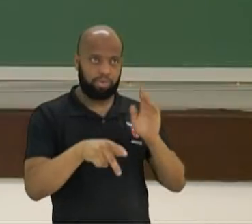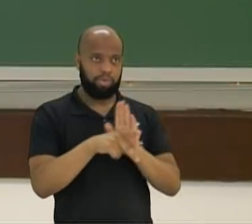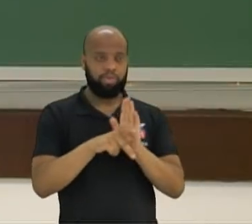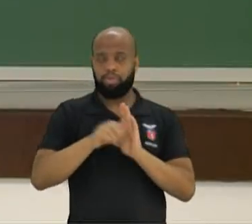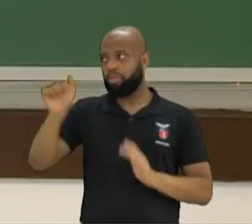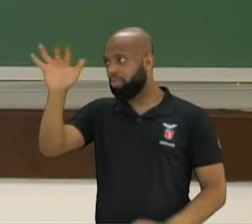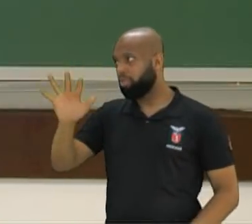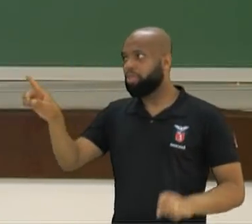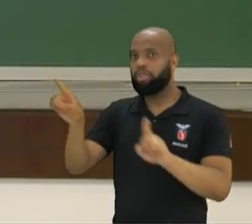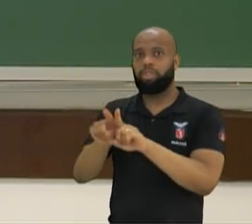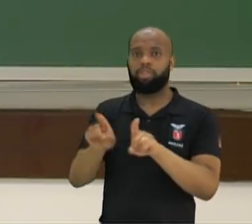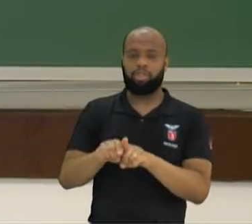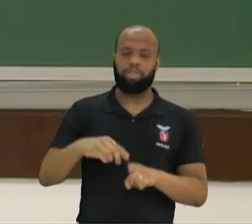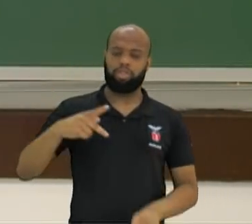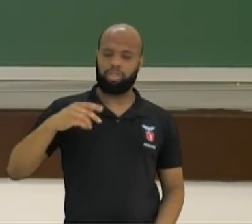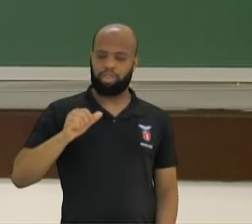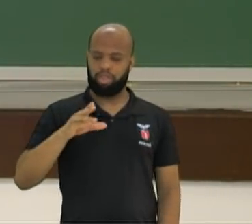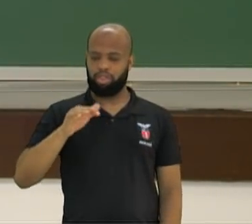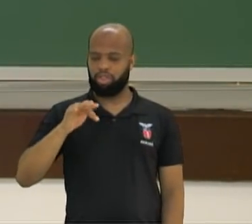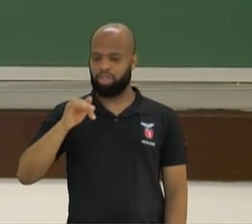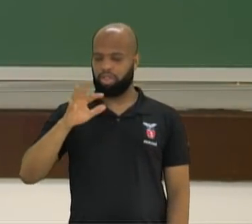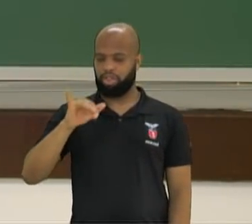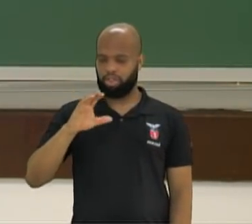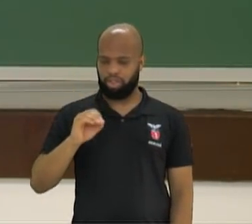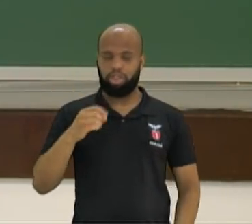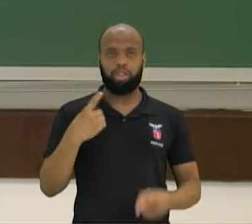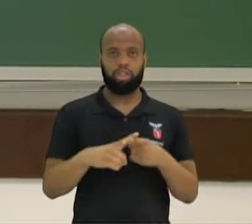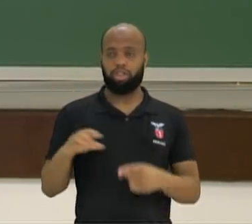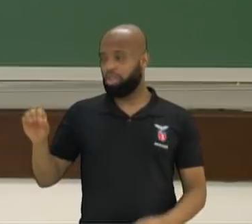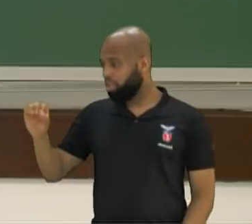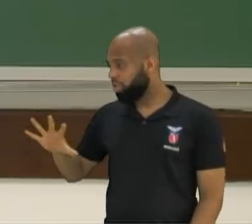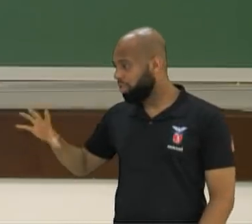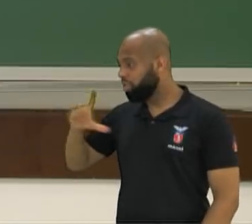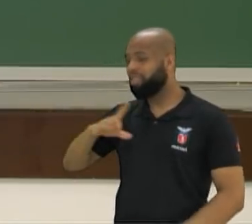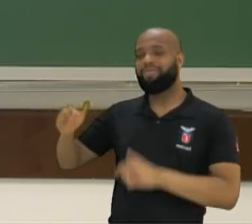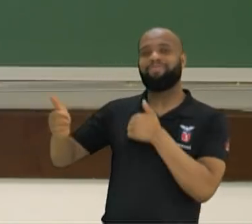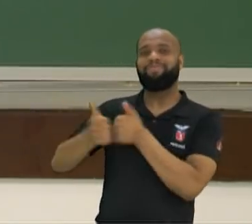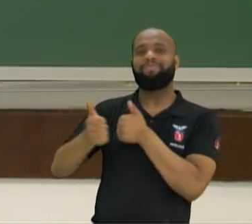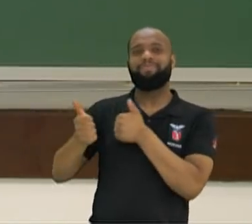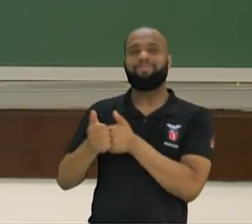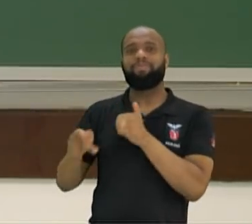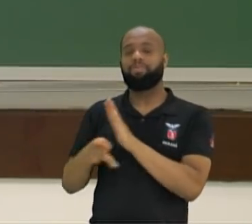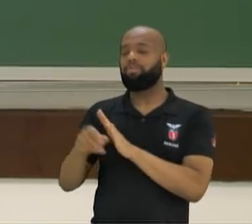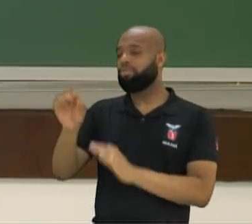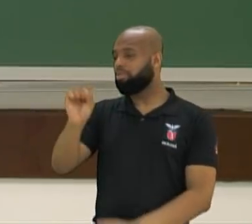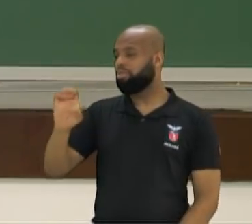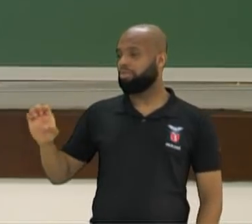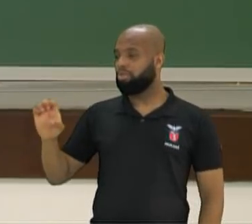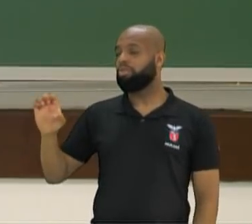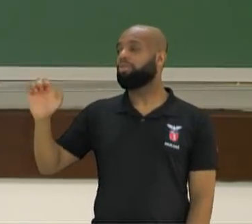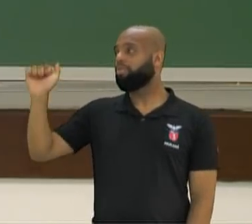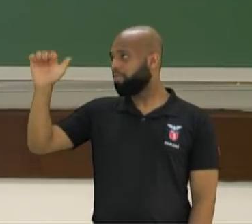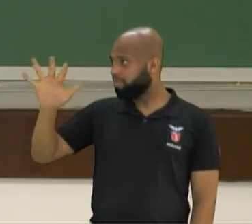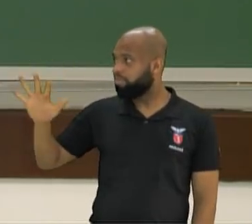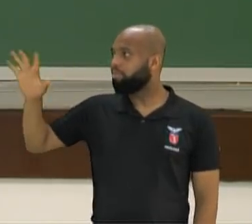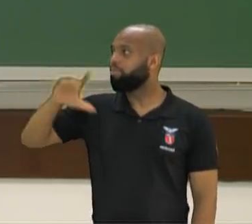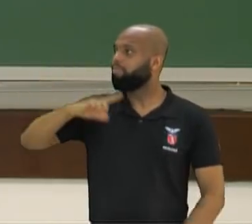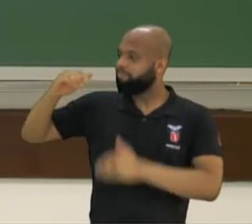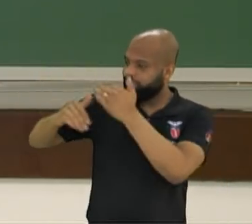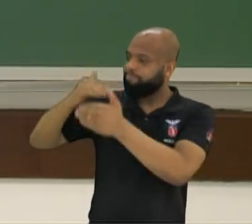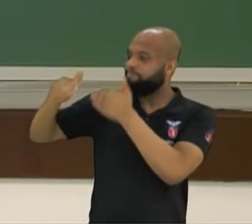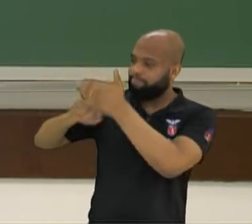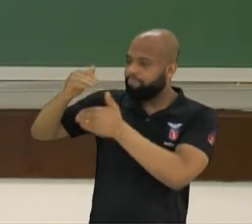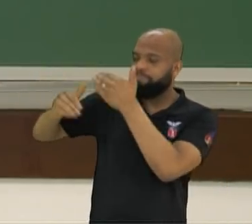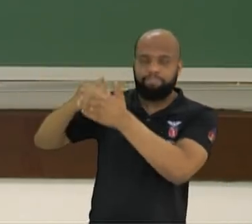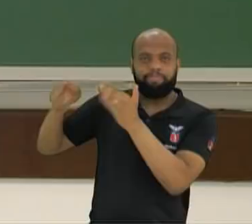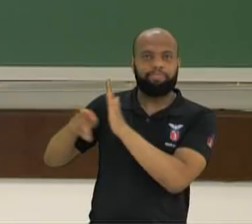Vou ressaltar isso para vocês novamente. A Oceania fica muito próxima do Sudeste Asiático, que é uma região que vem se desenvolvendo